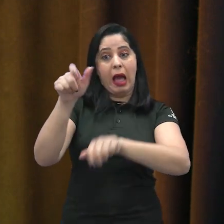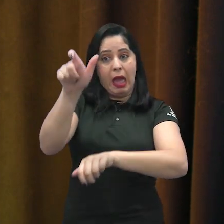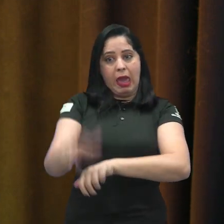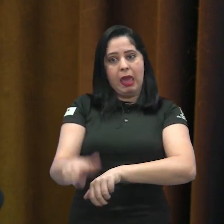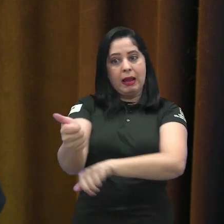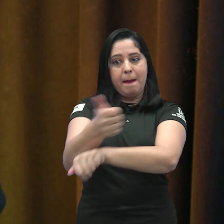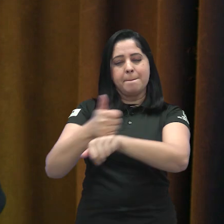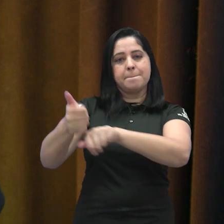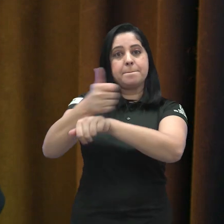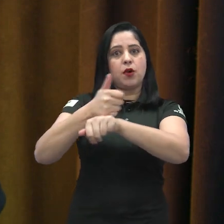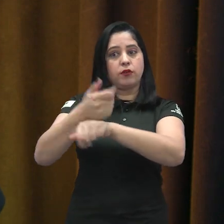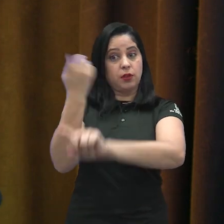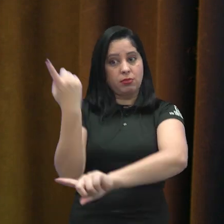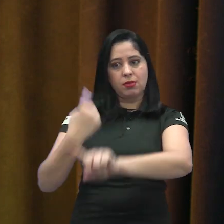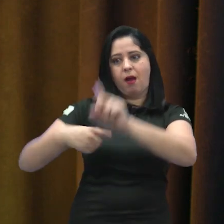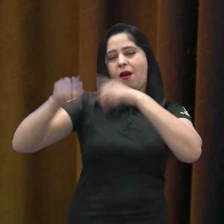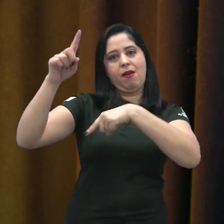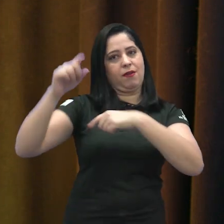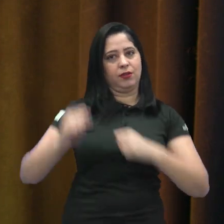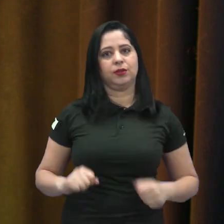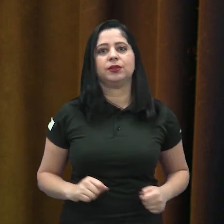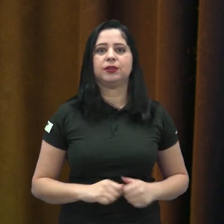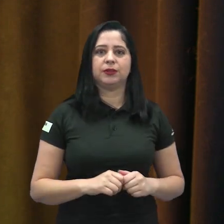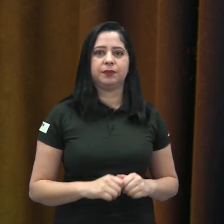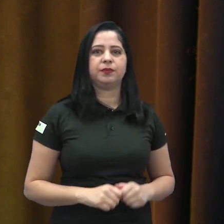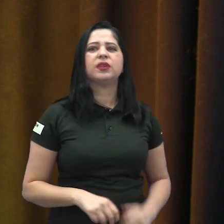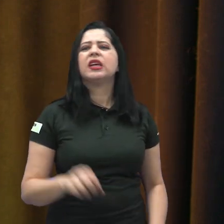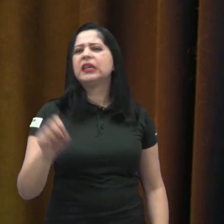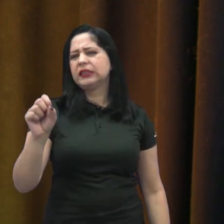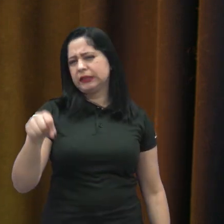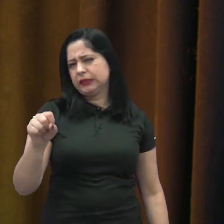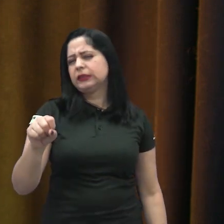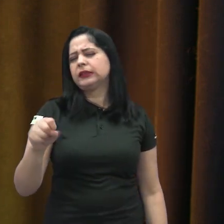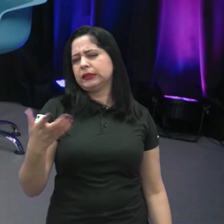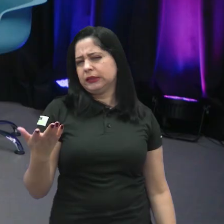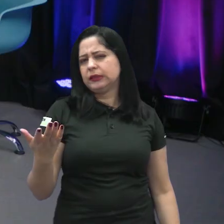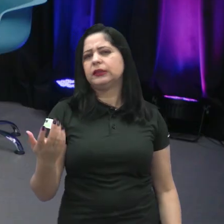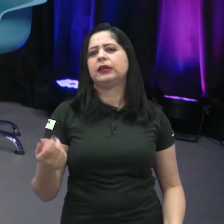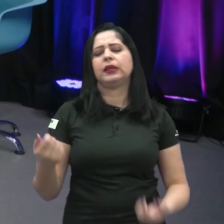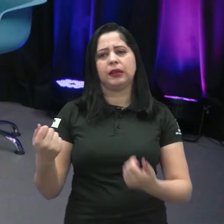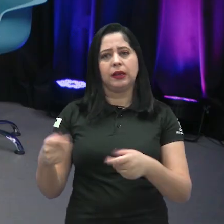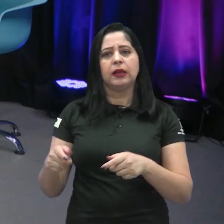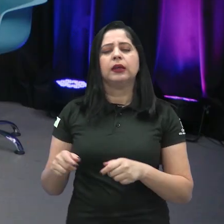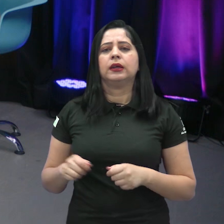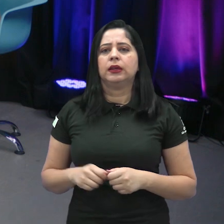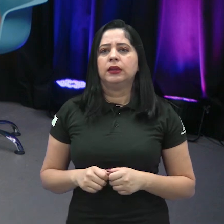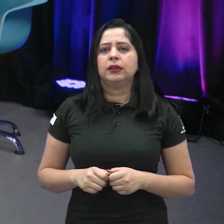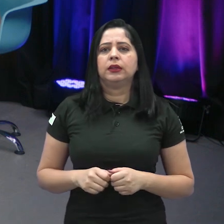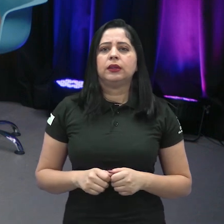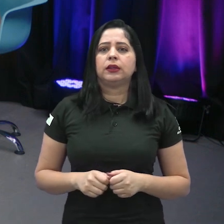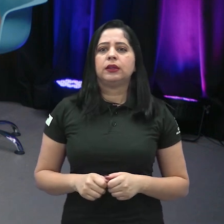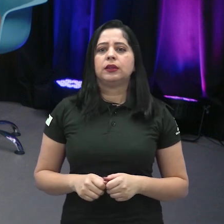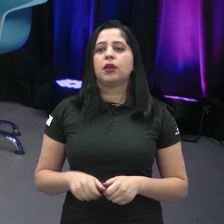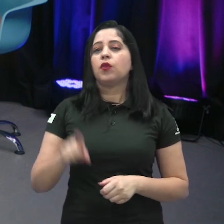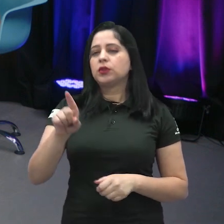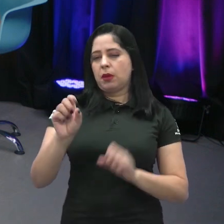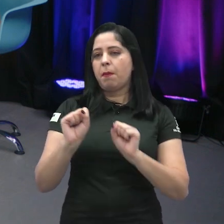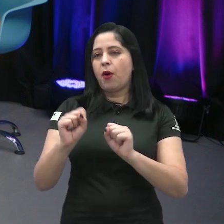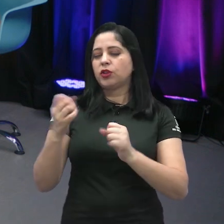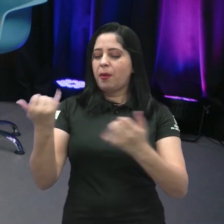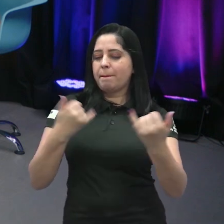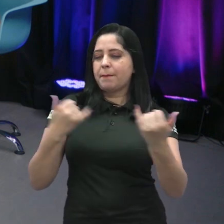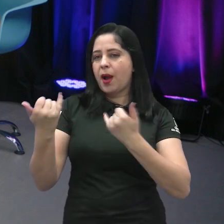um bom profissional, educando a criança a ser um bom cidadão. Sim, não só de forma acadêmica, né? Mas como pessoa. Professor, você